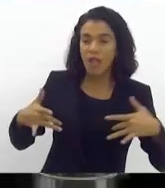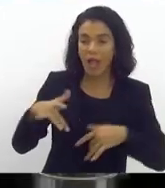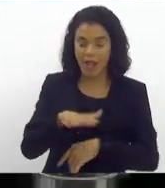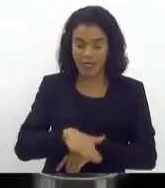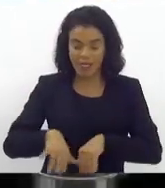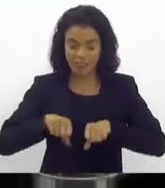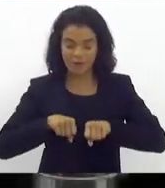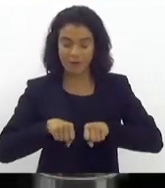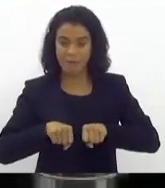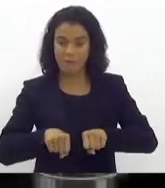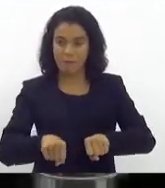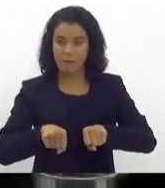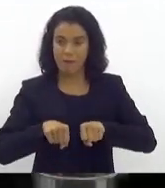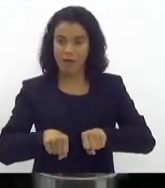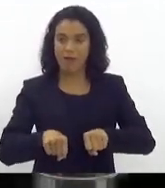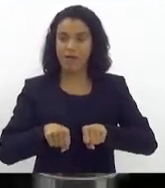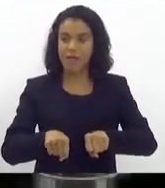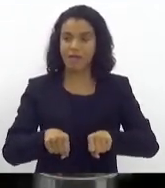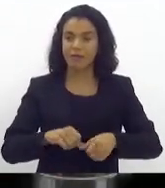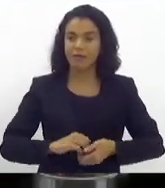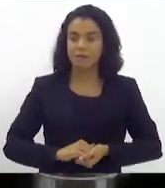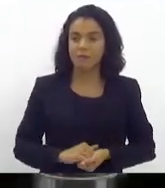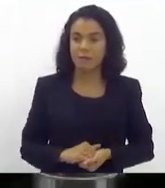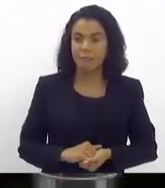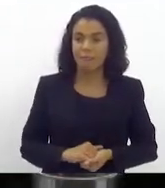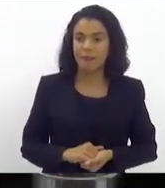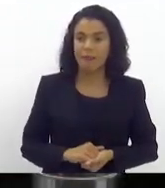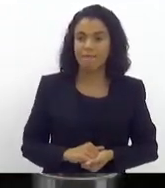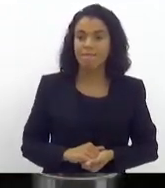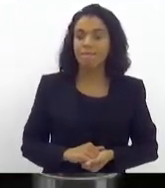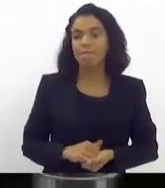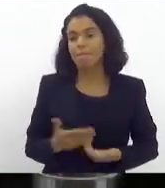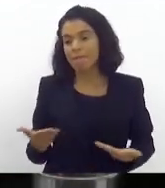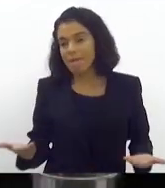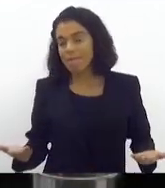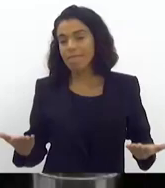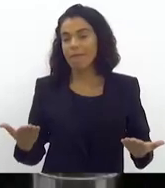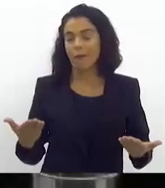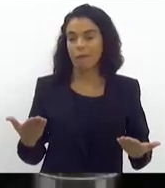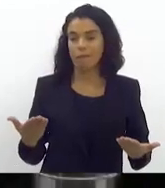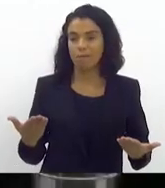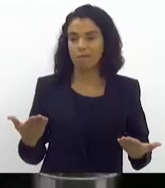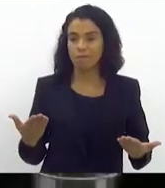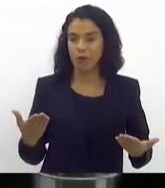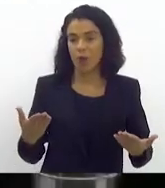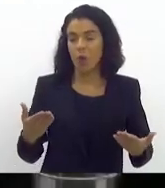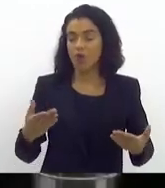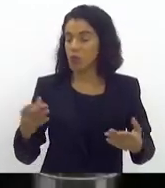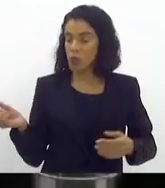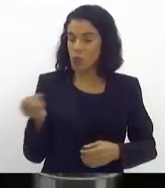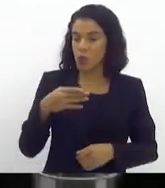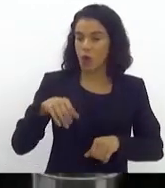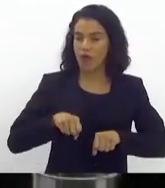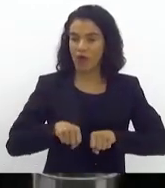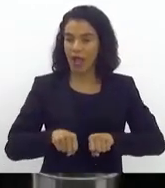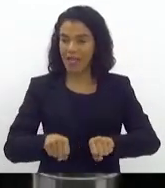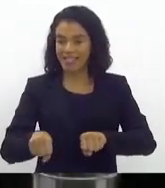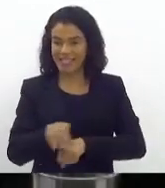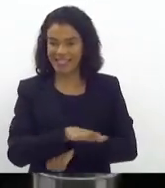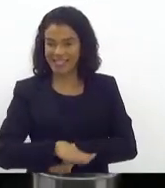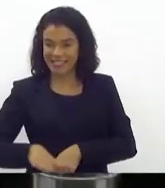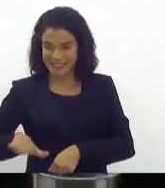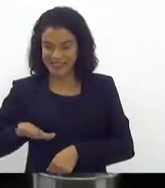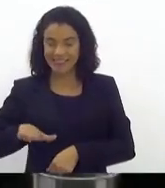carrinhos gigantescos, né? Que mexe, tem três rodas, dois, não é na frente, enfim. Os carrinhos da modernidade, que não é da minha